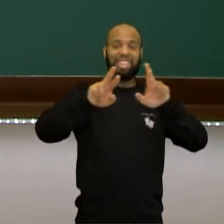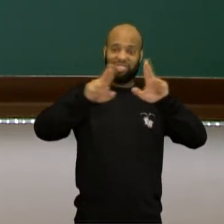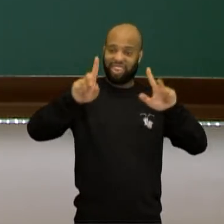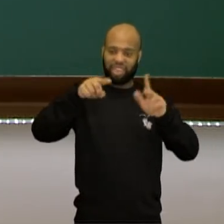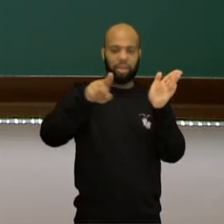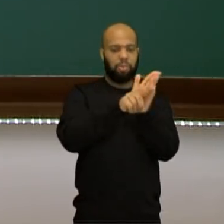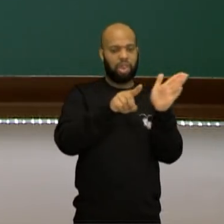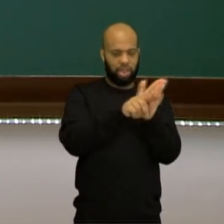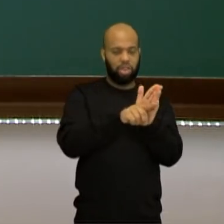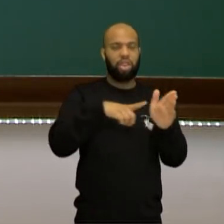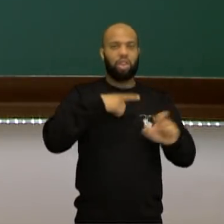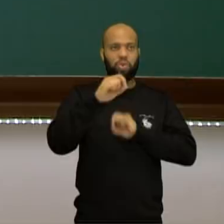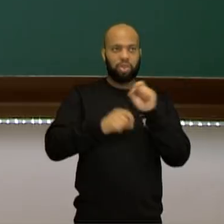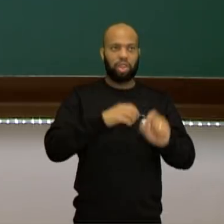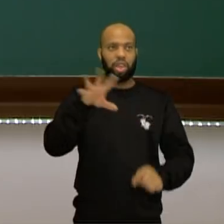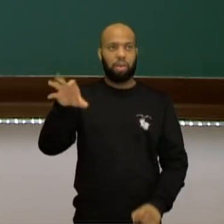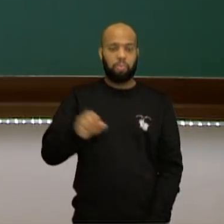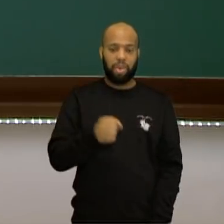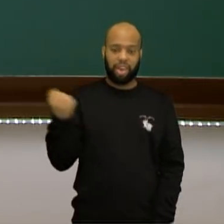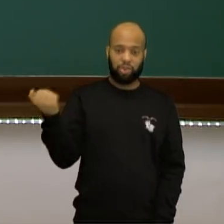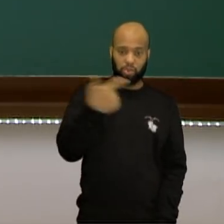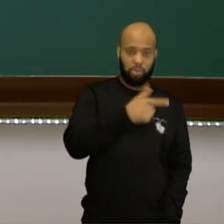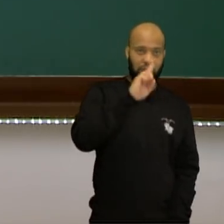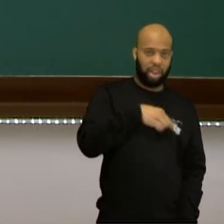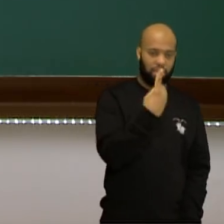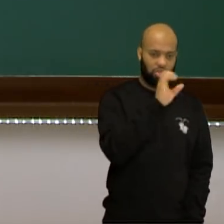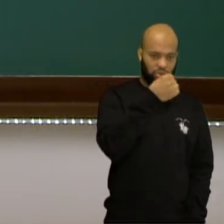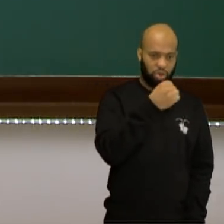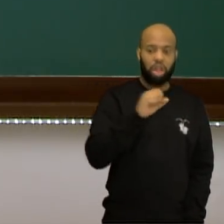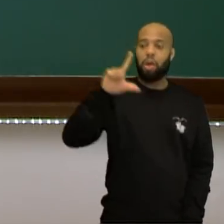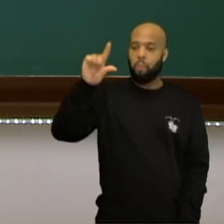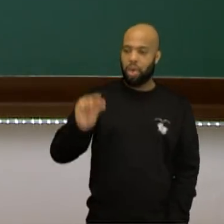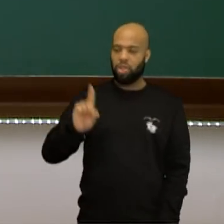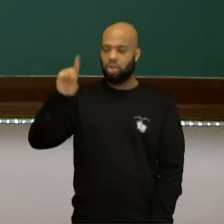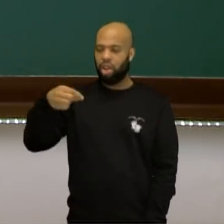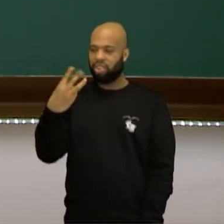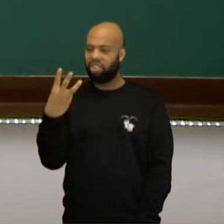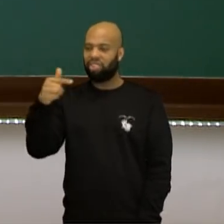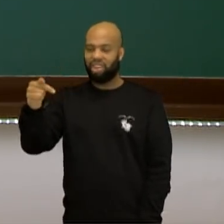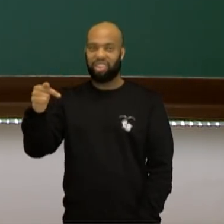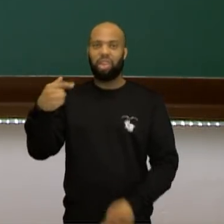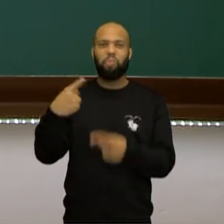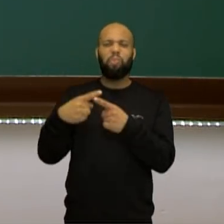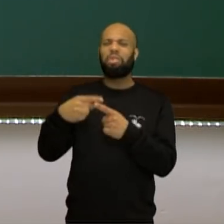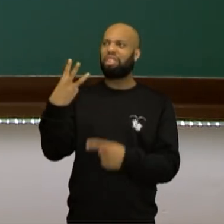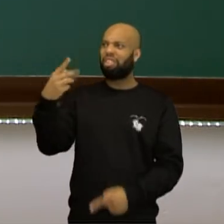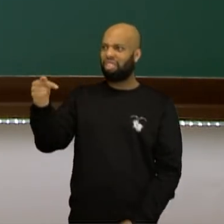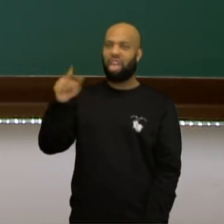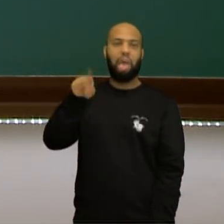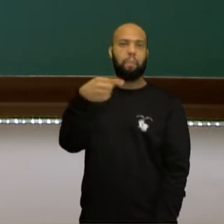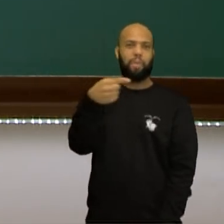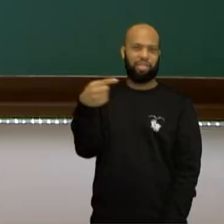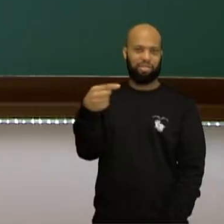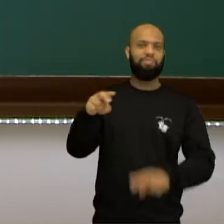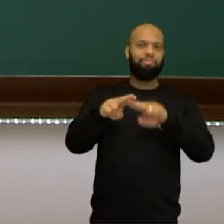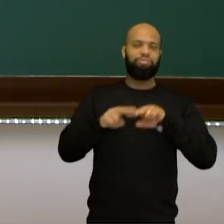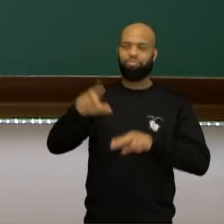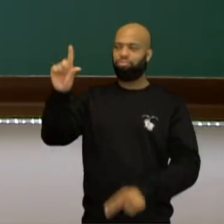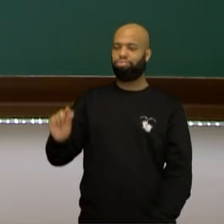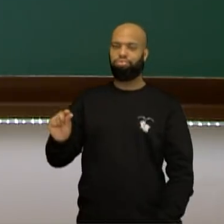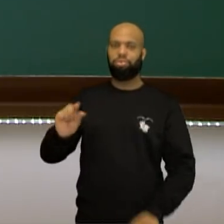diferença entre a maior, que é 18 graus Celsius, e a menor, que é menos 37 graus Celsius. Então, o que a gente vai